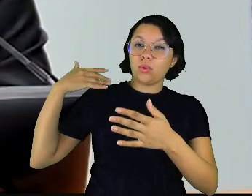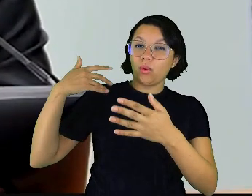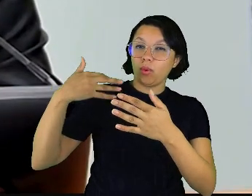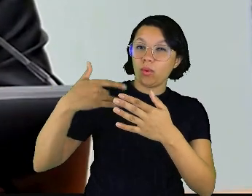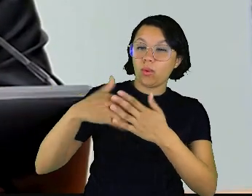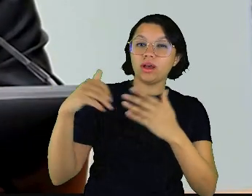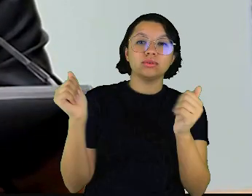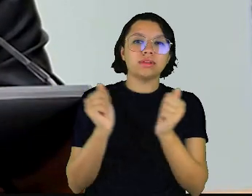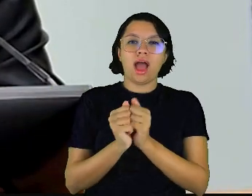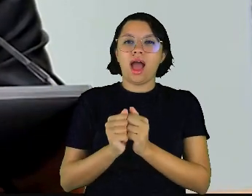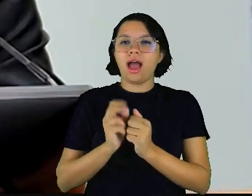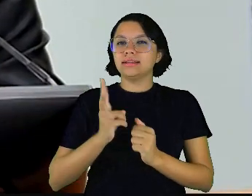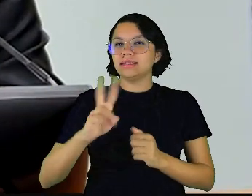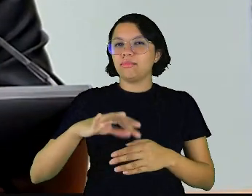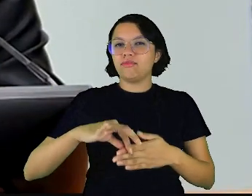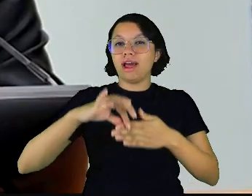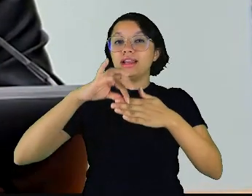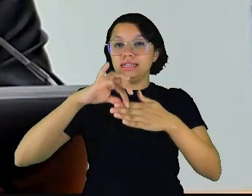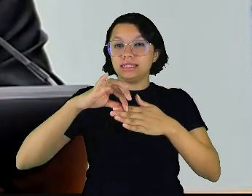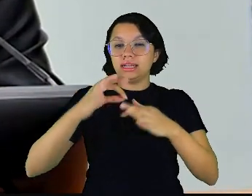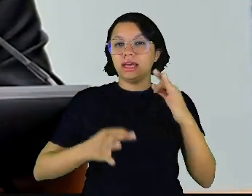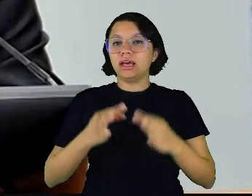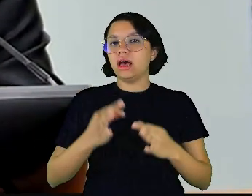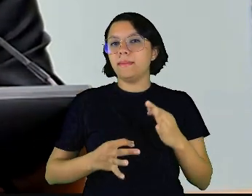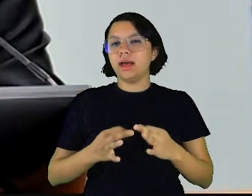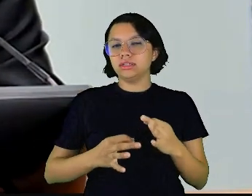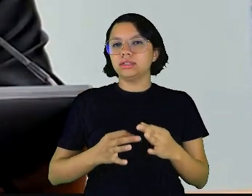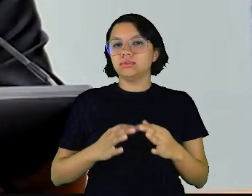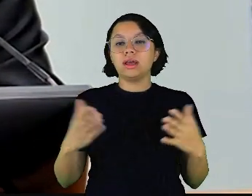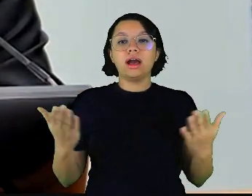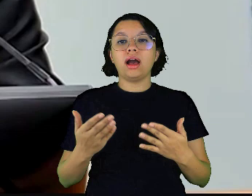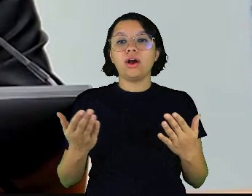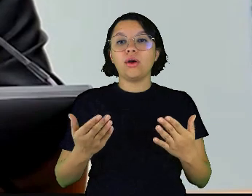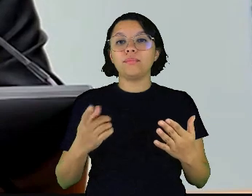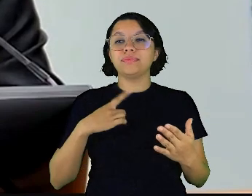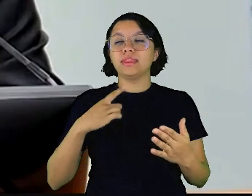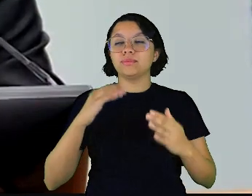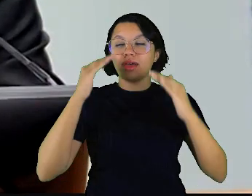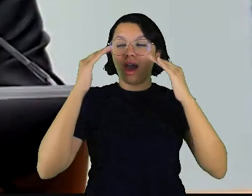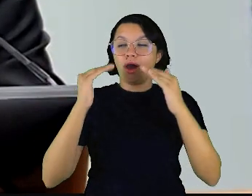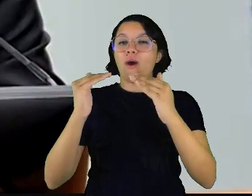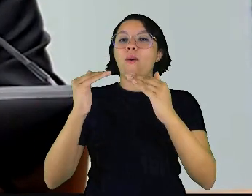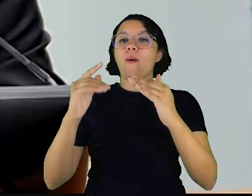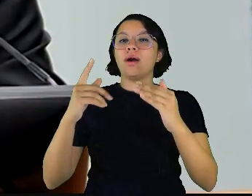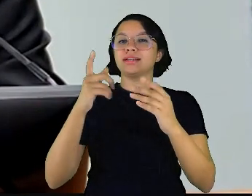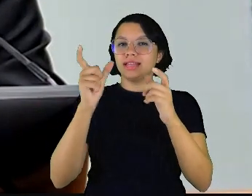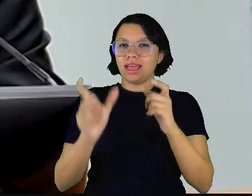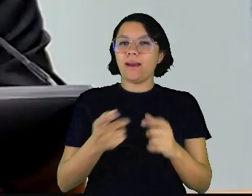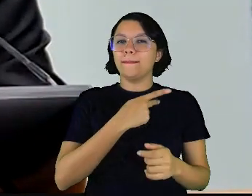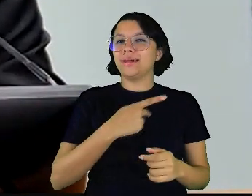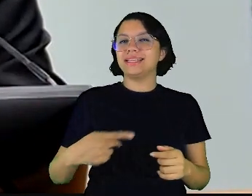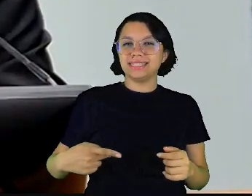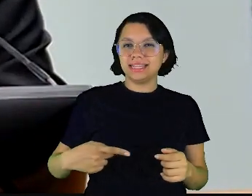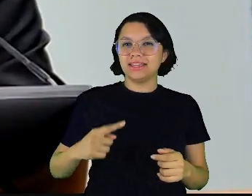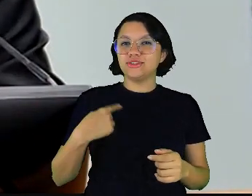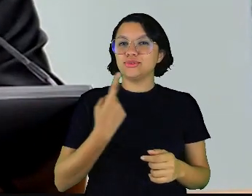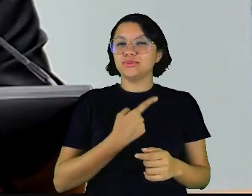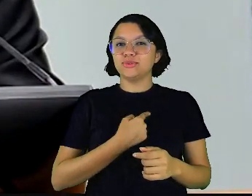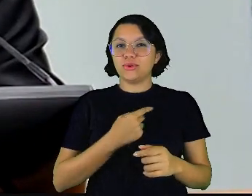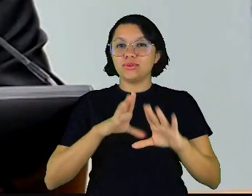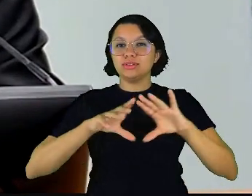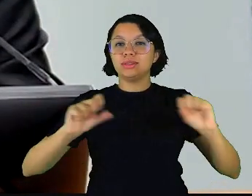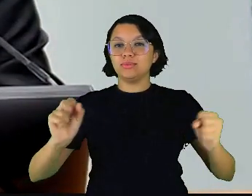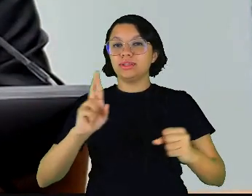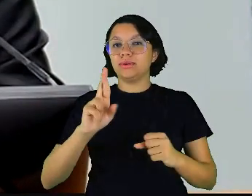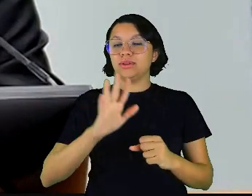nosso, sempre foi uma liderança nossa da magistratura, e agora temos a honra de tê-la como presidenta do nosso Tribunal